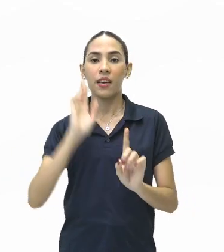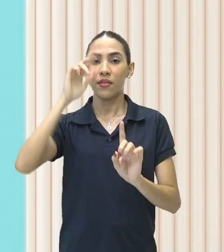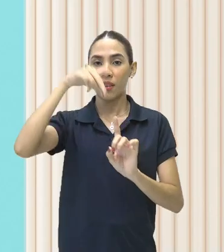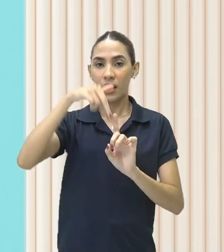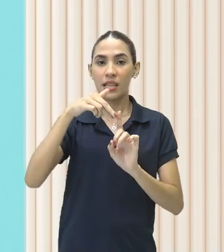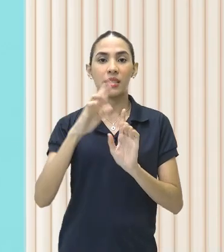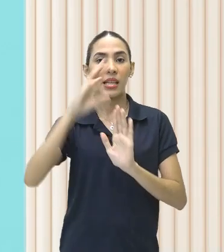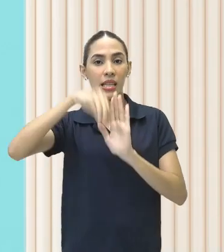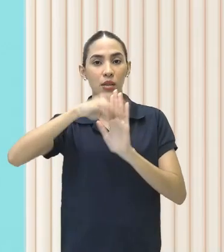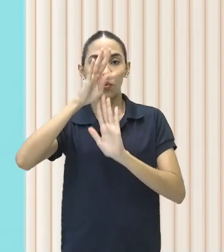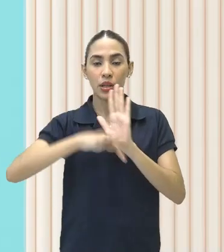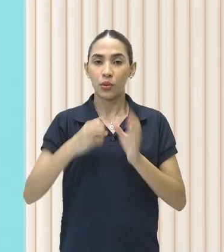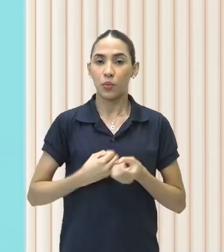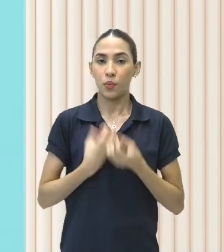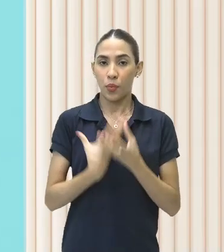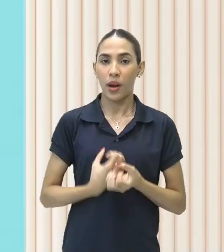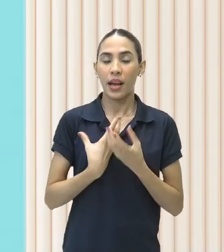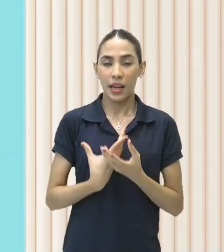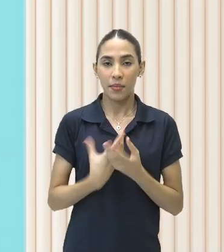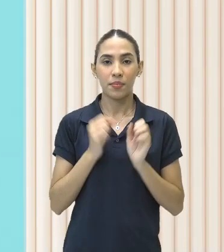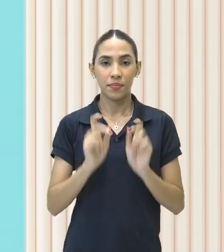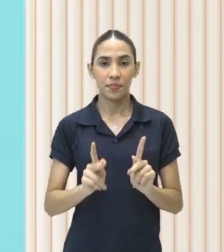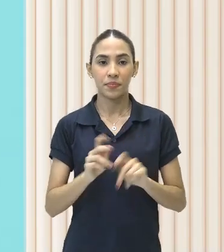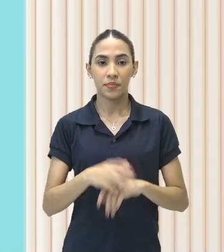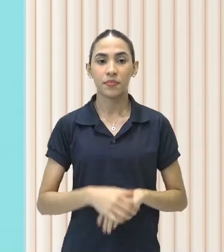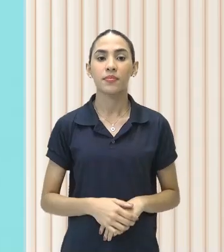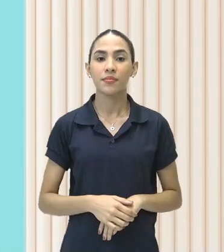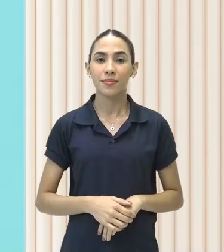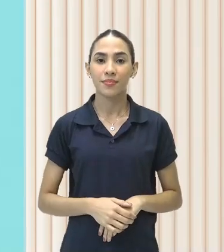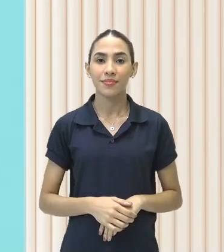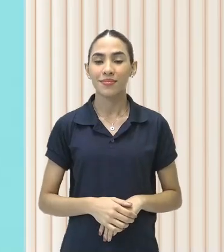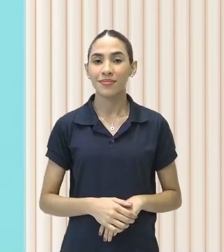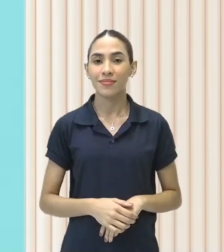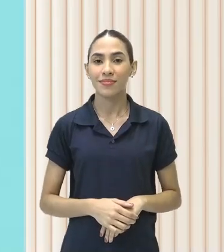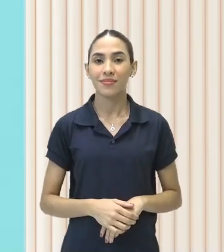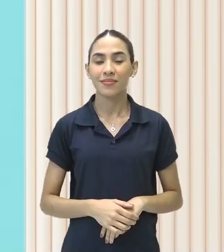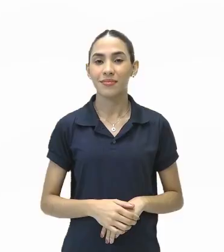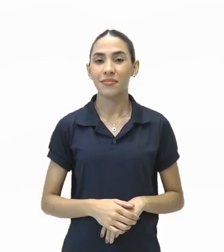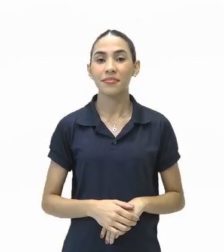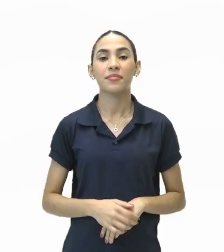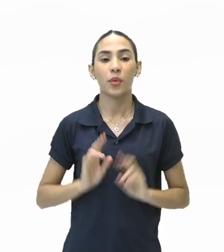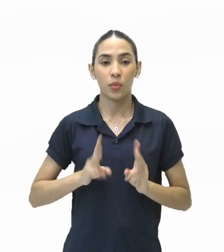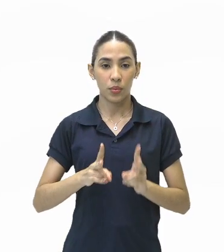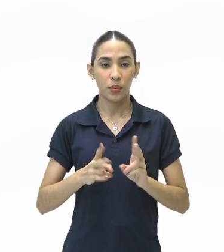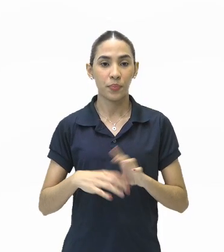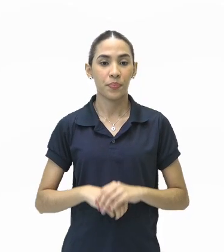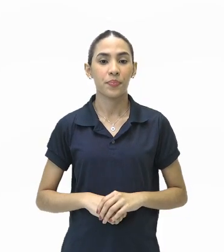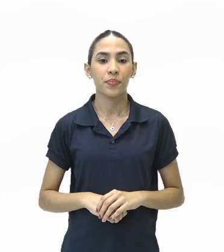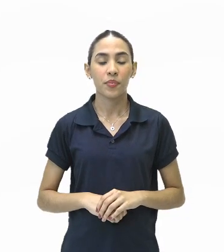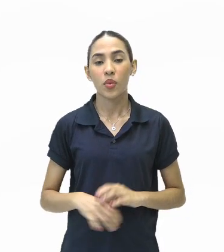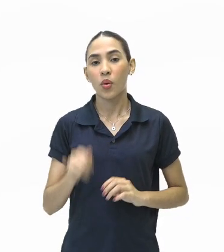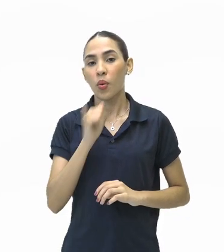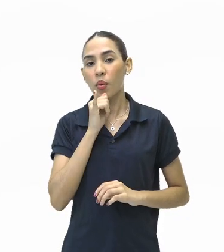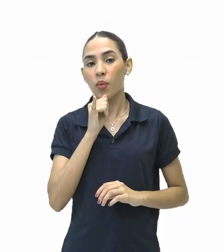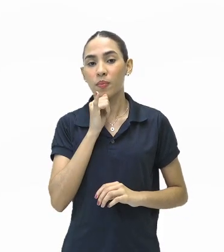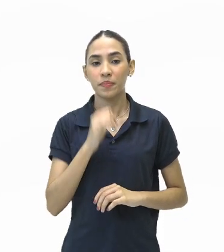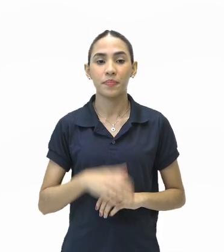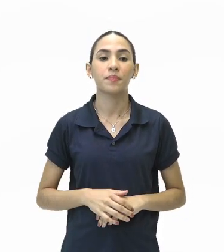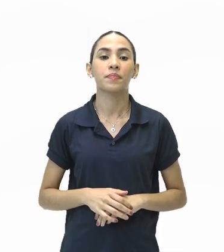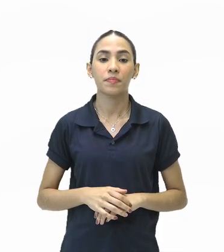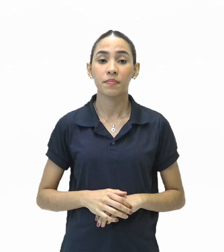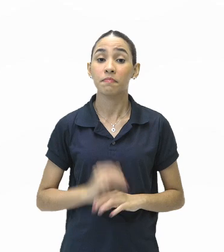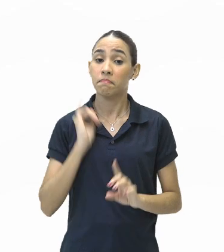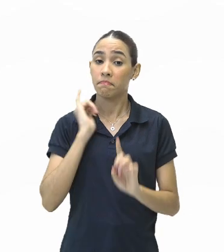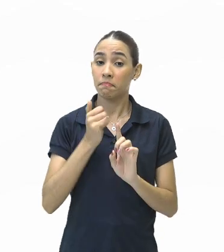Guimarães Rosa que nós vamos presenciar em suas obras. Certo, gente? Vamos continuar. continuar então aqui conhecendo esse autor. Em